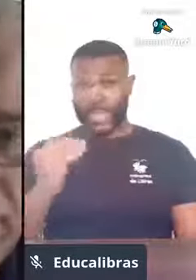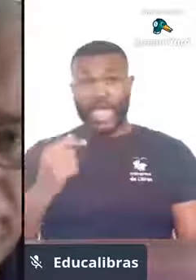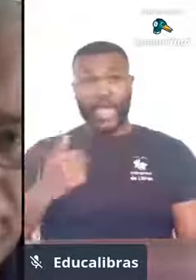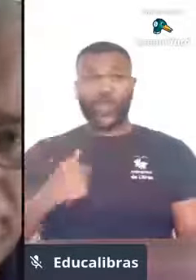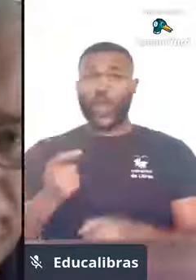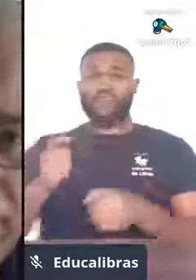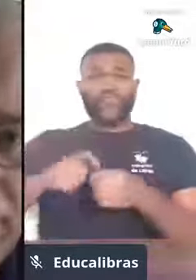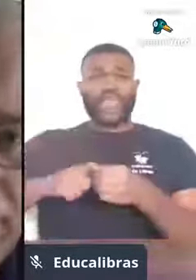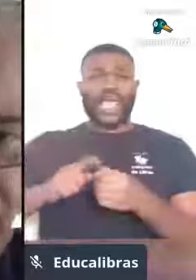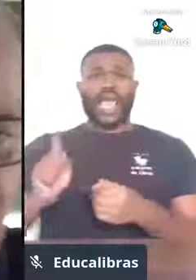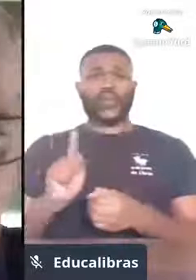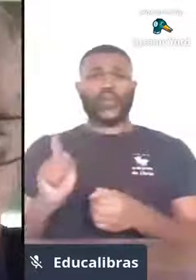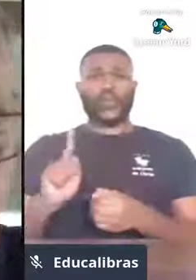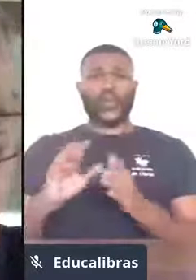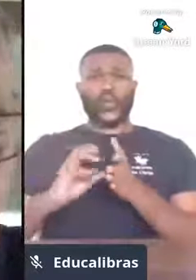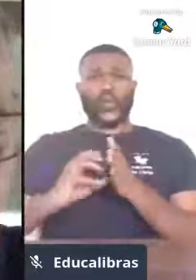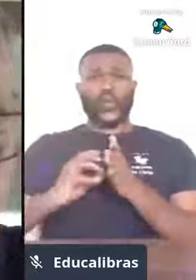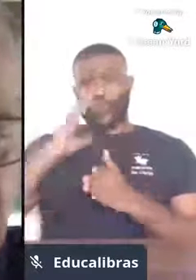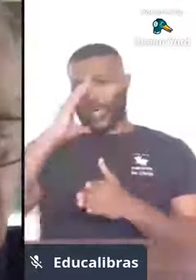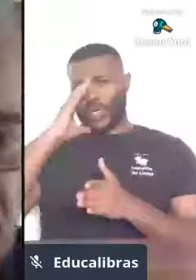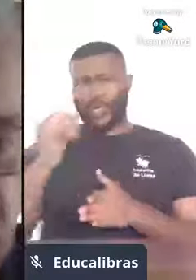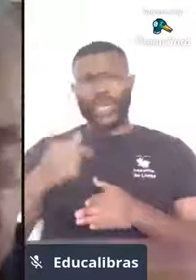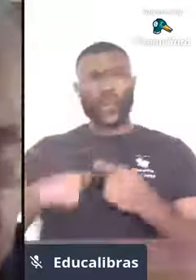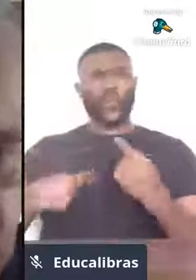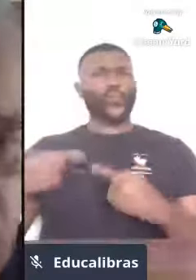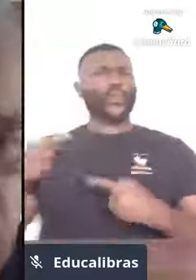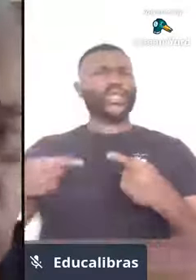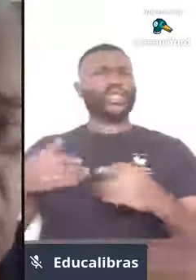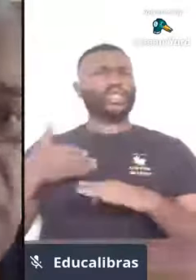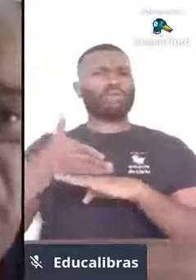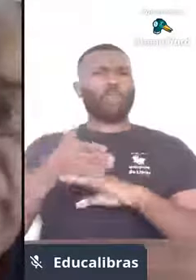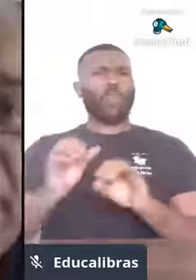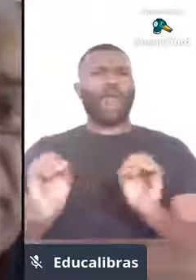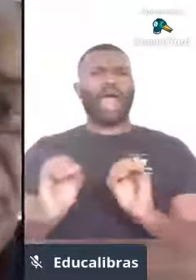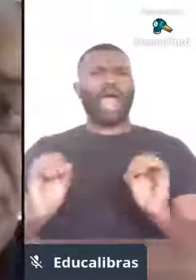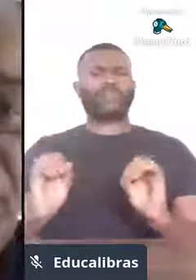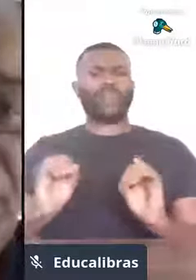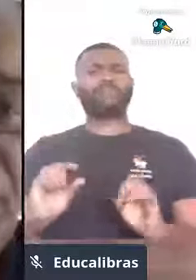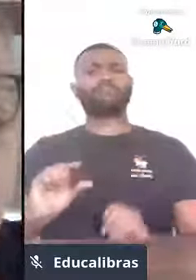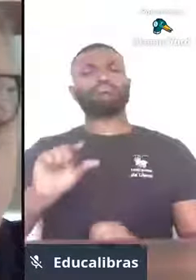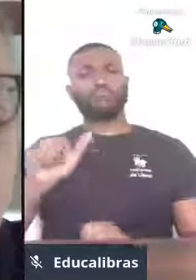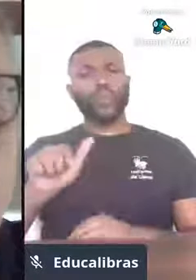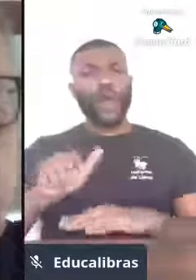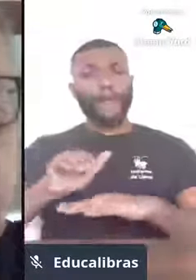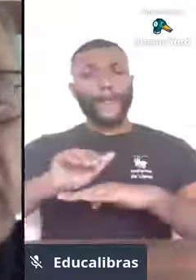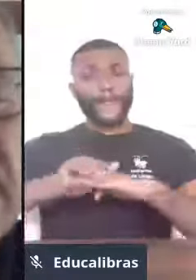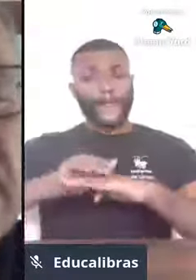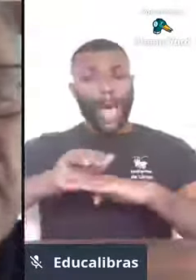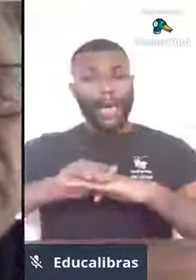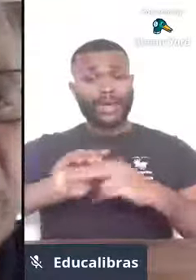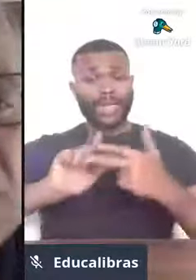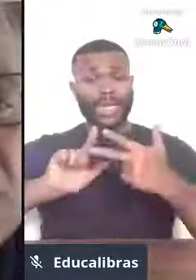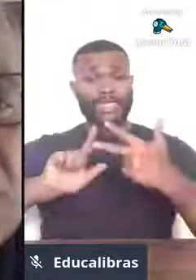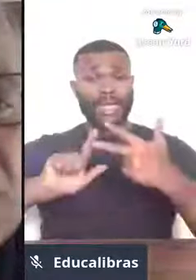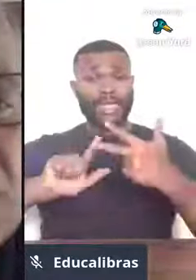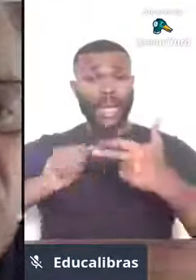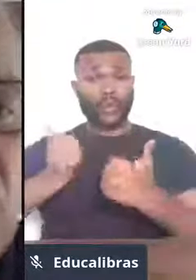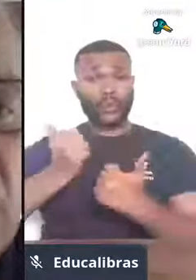tinha nada a ver com política. E quando a Mara ficou como 3ª suplente, restava para